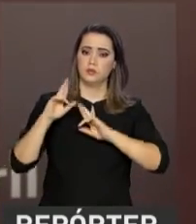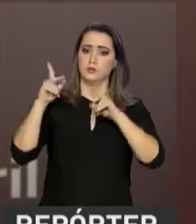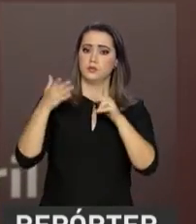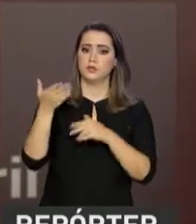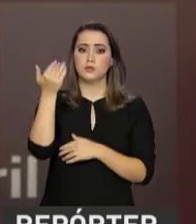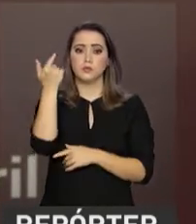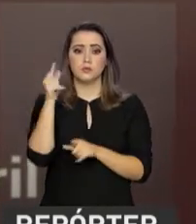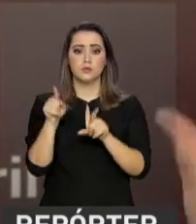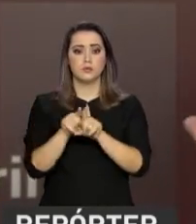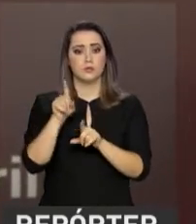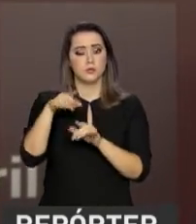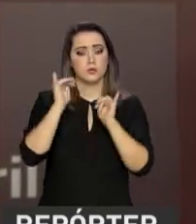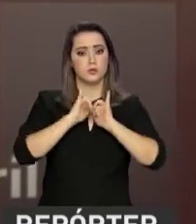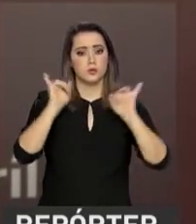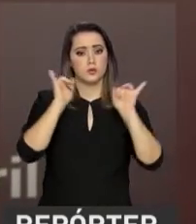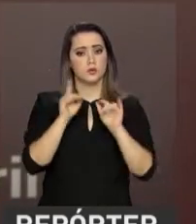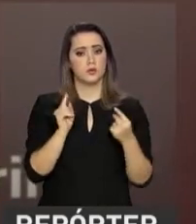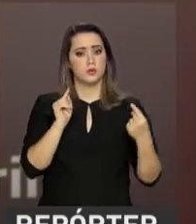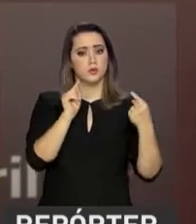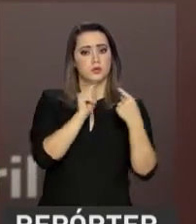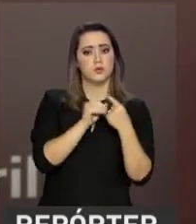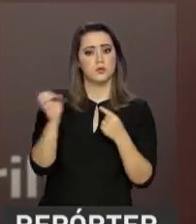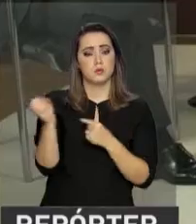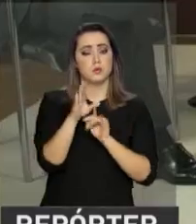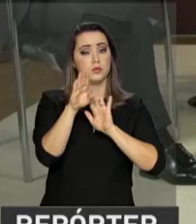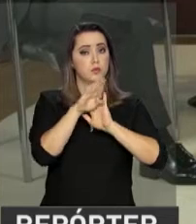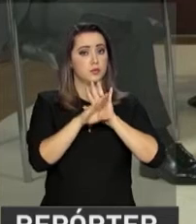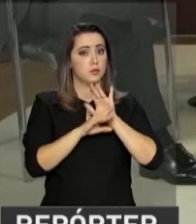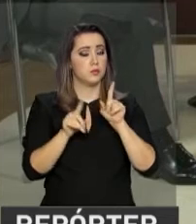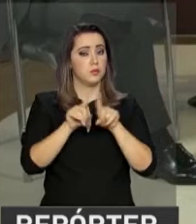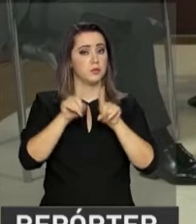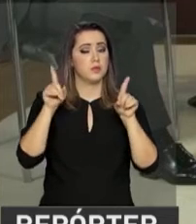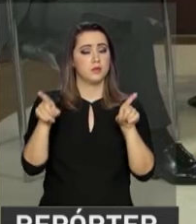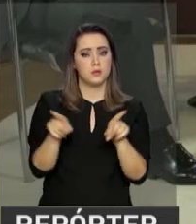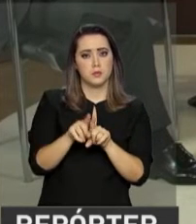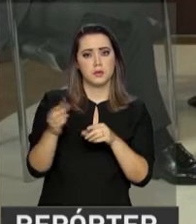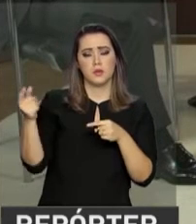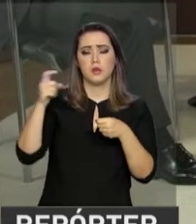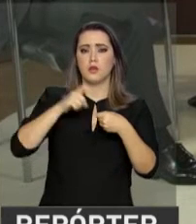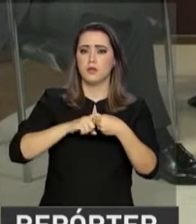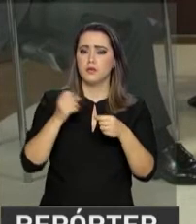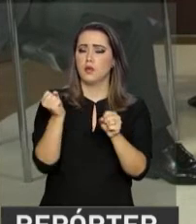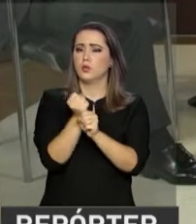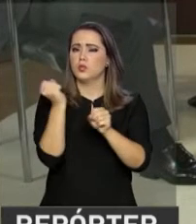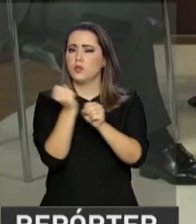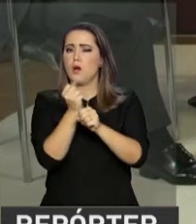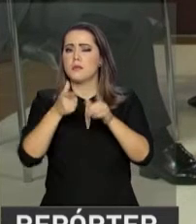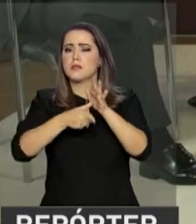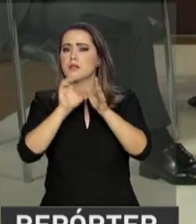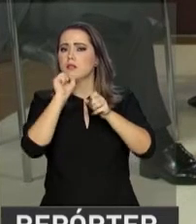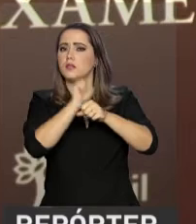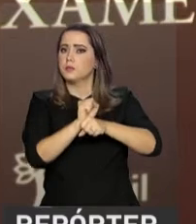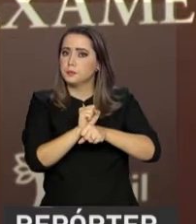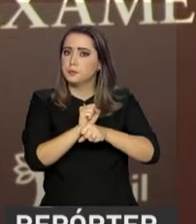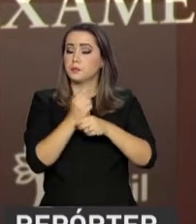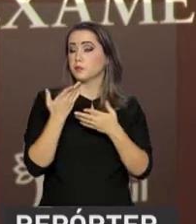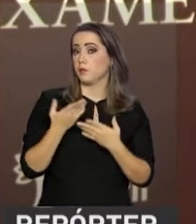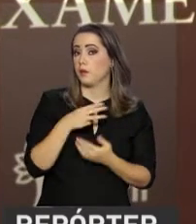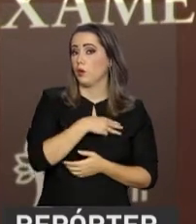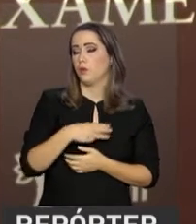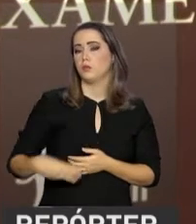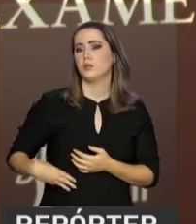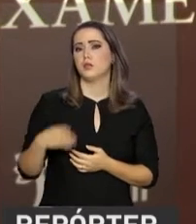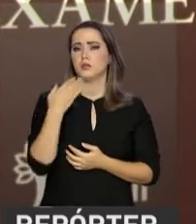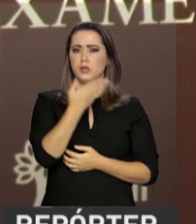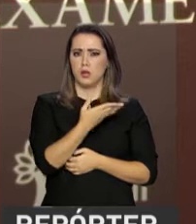outros programas já lançados, tem como foco não novos projetos, mas a retomada e a conclusão de obras que estão paralisadas. O